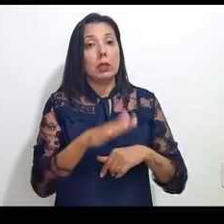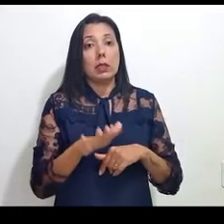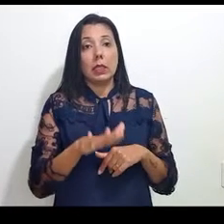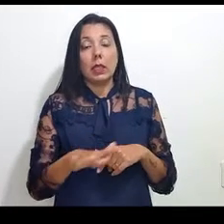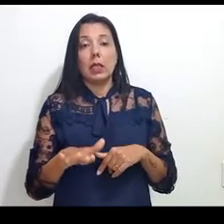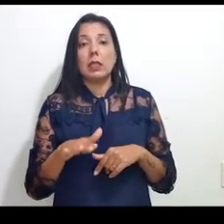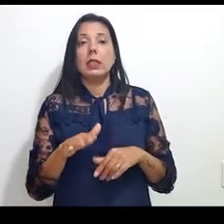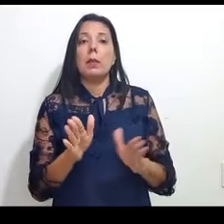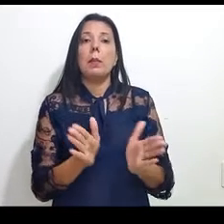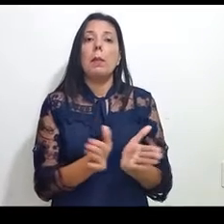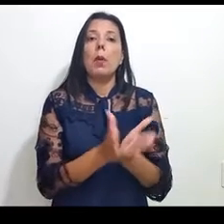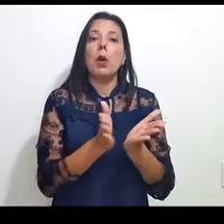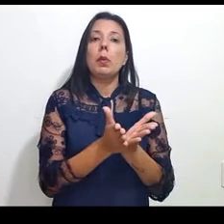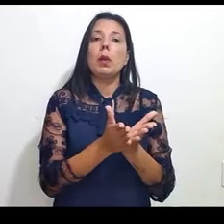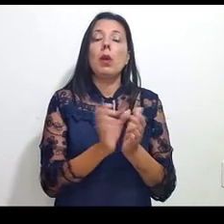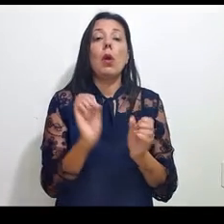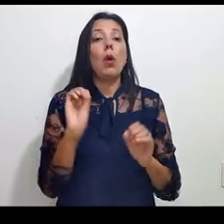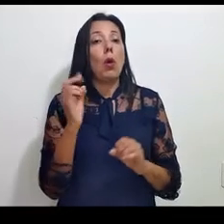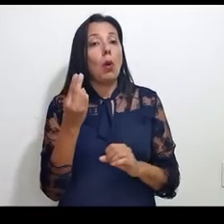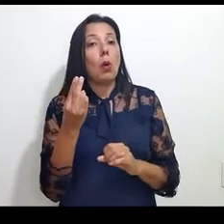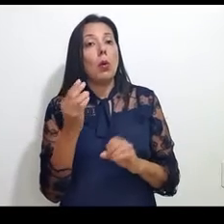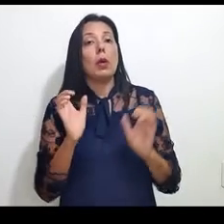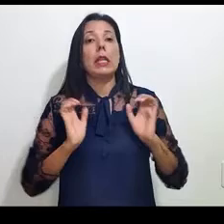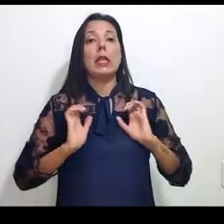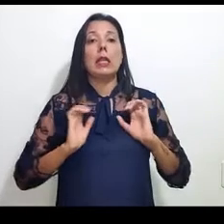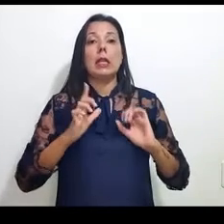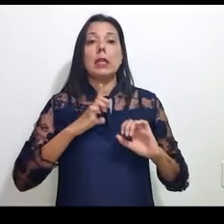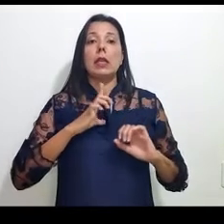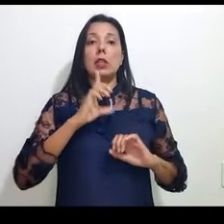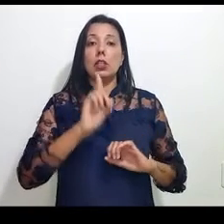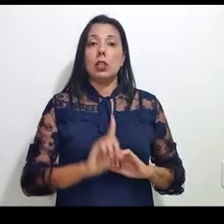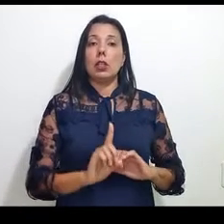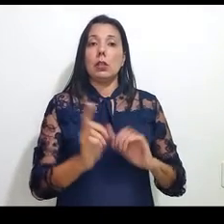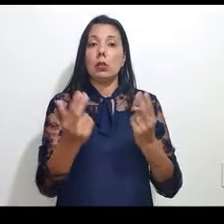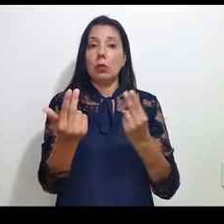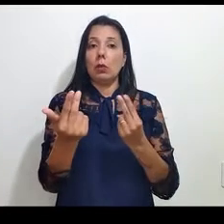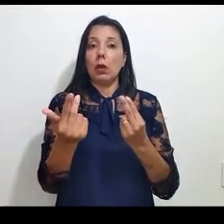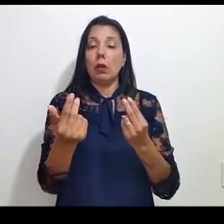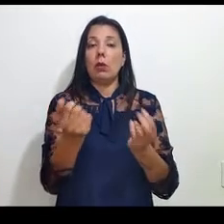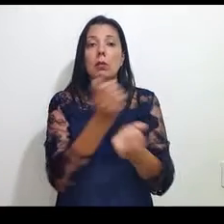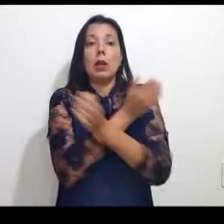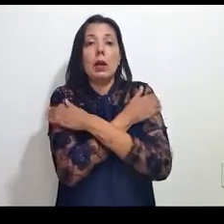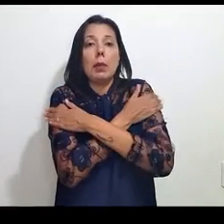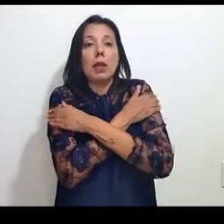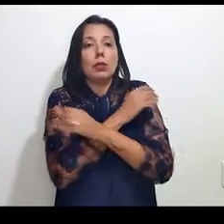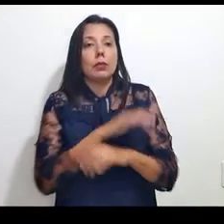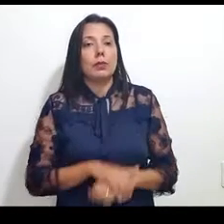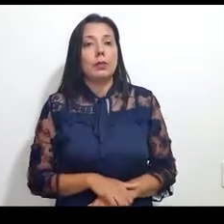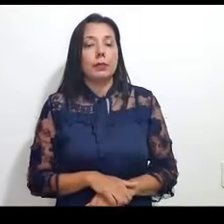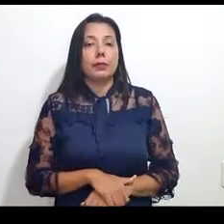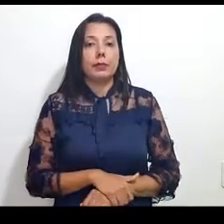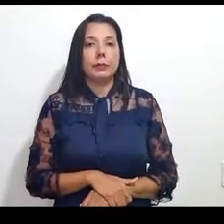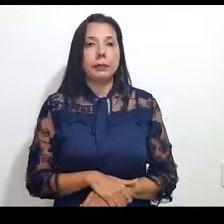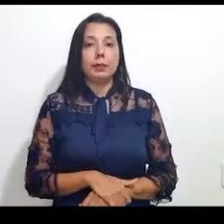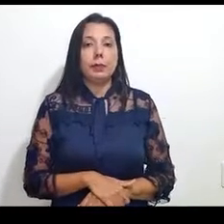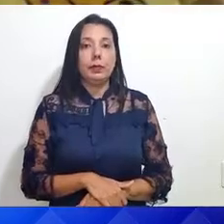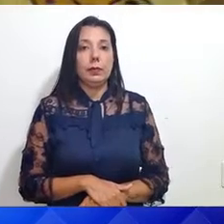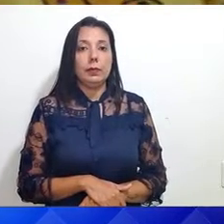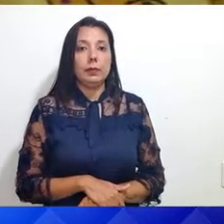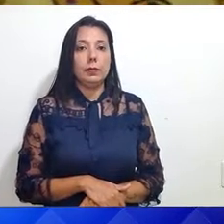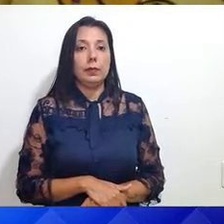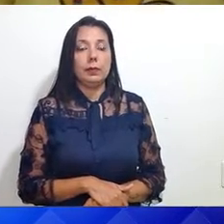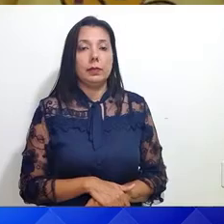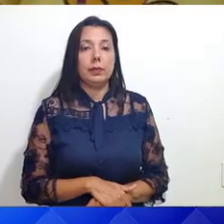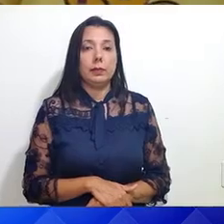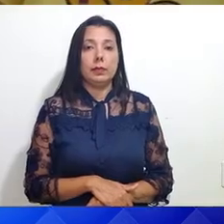aí do acompanhamento dos sindicatos dos professores nas atuações que você teve aí na defesa da infância e da adolescência, Thelma também.